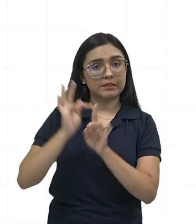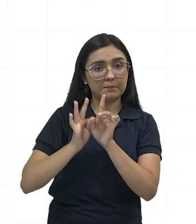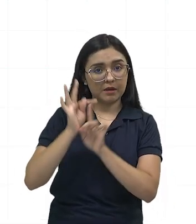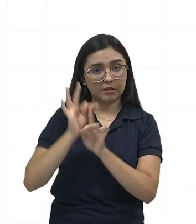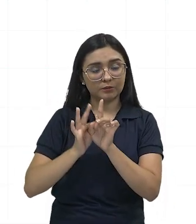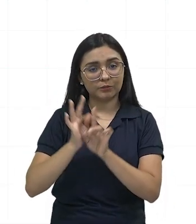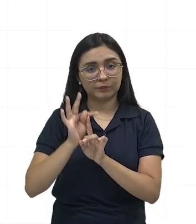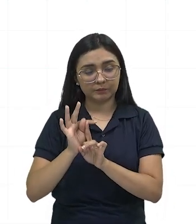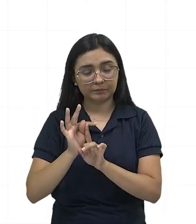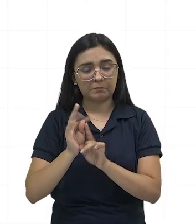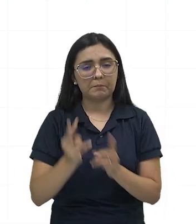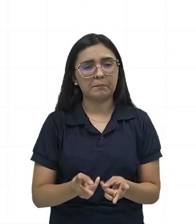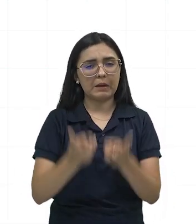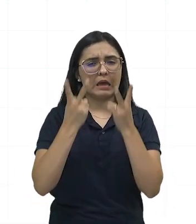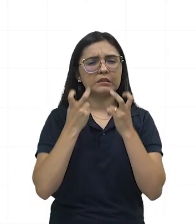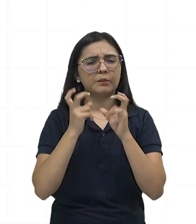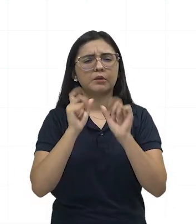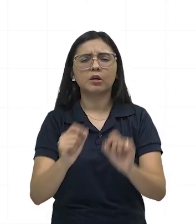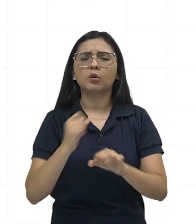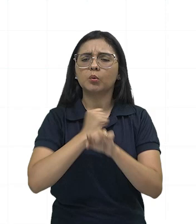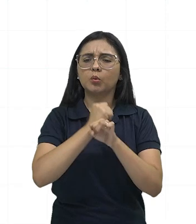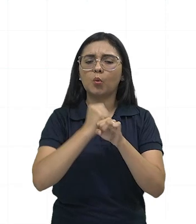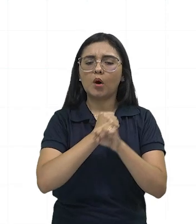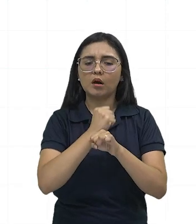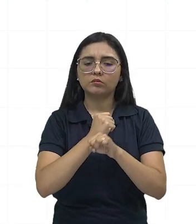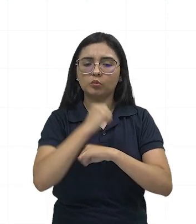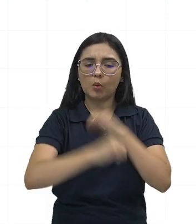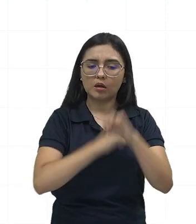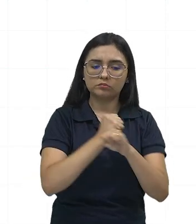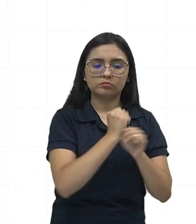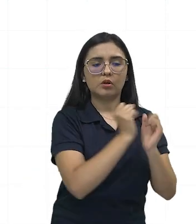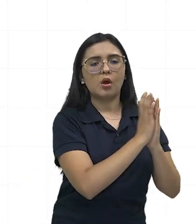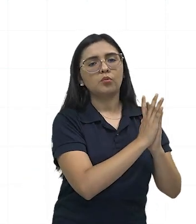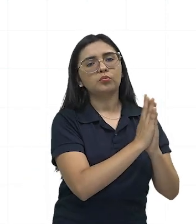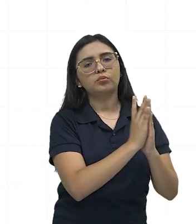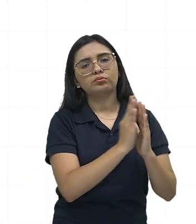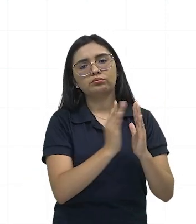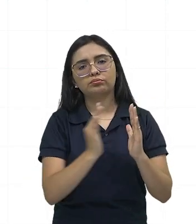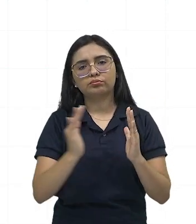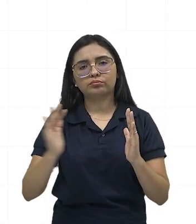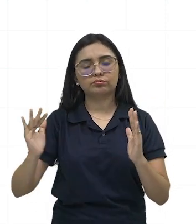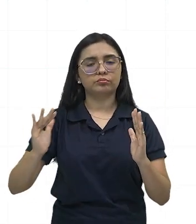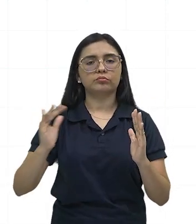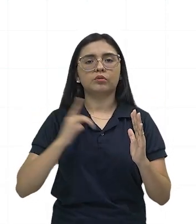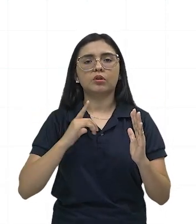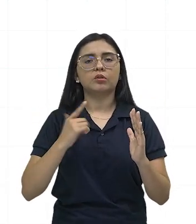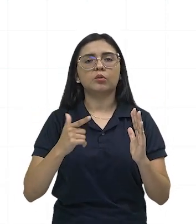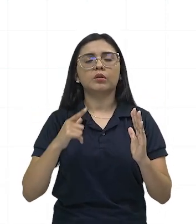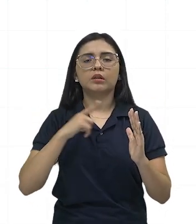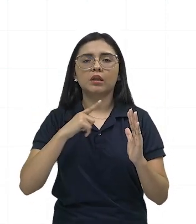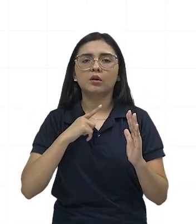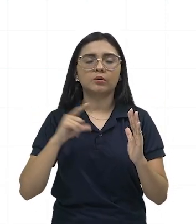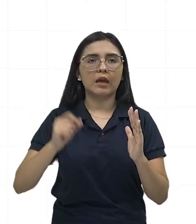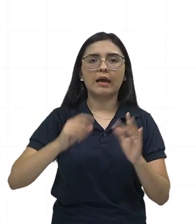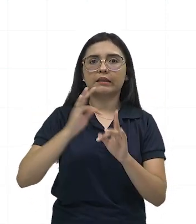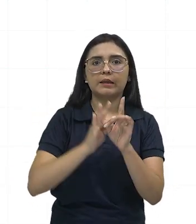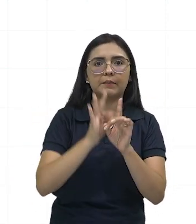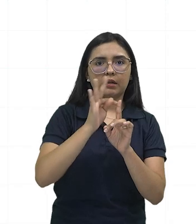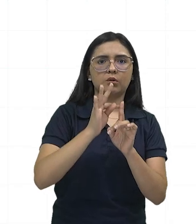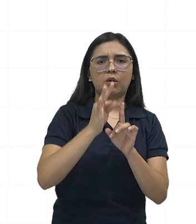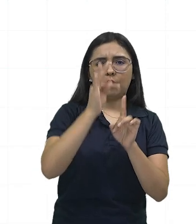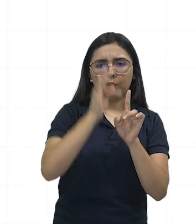temperatura, né? A gente percebe que ao longo do ano a gente não tem um momento em que a temperatura fica